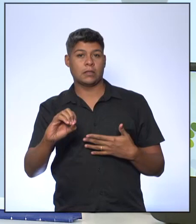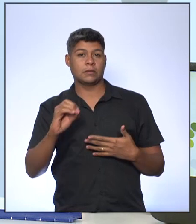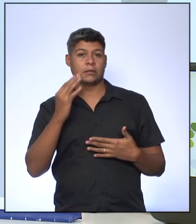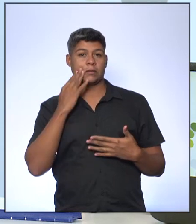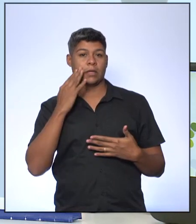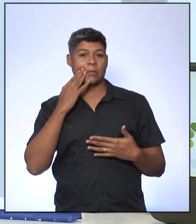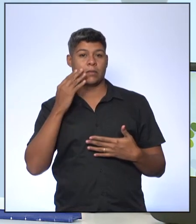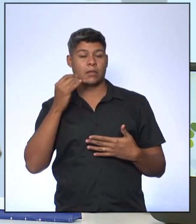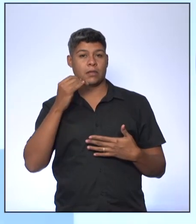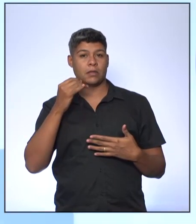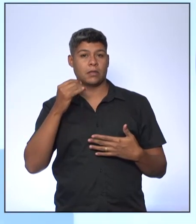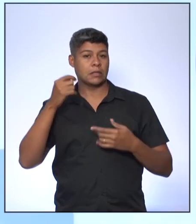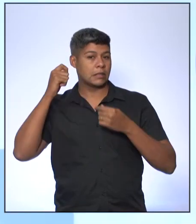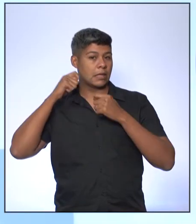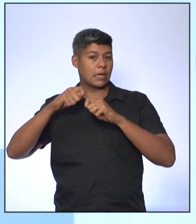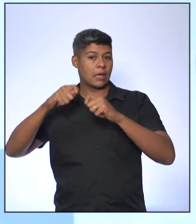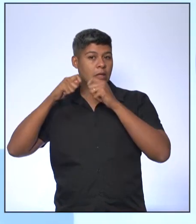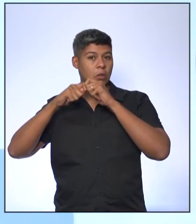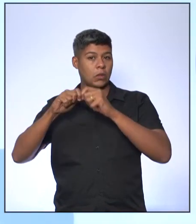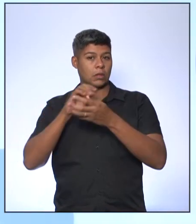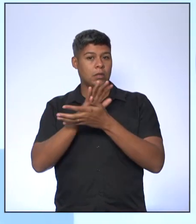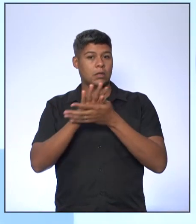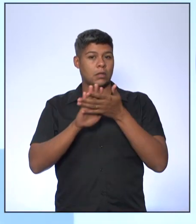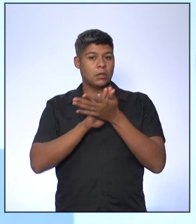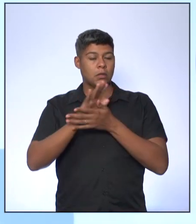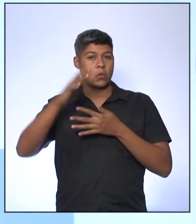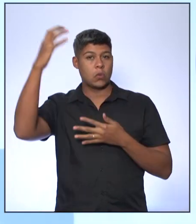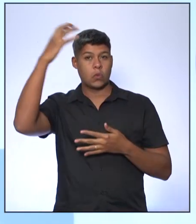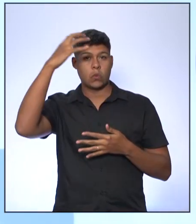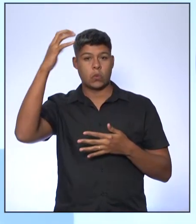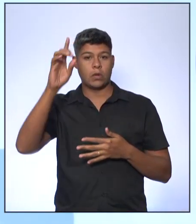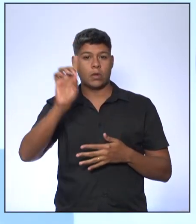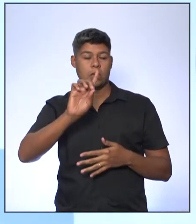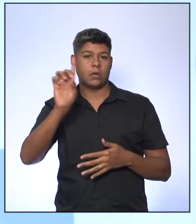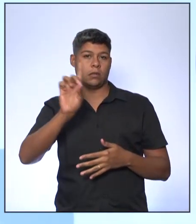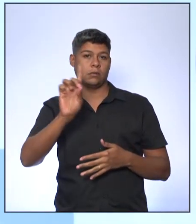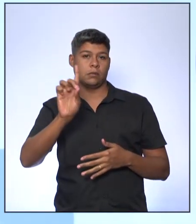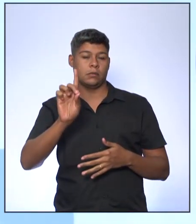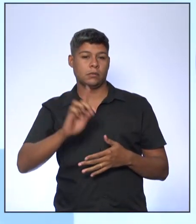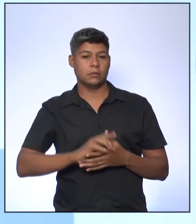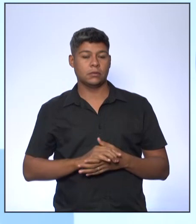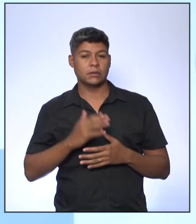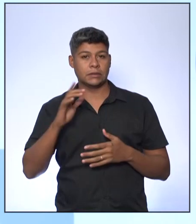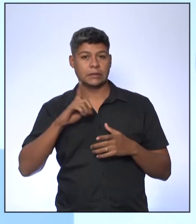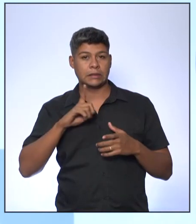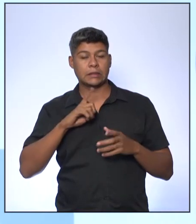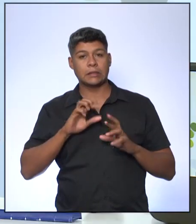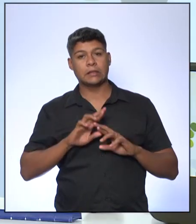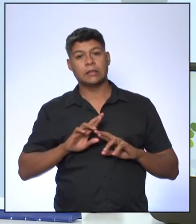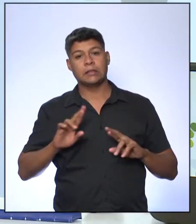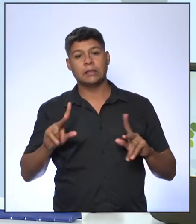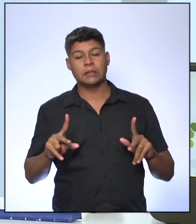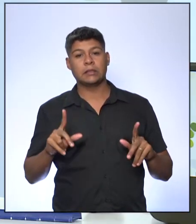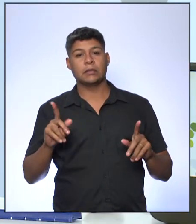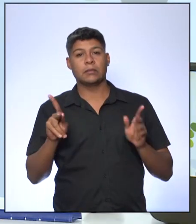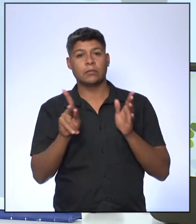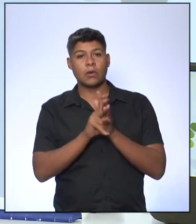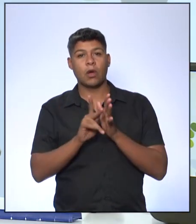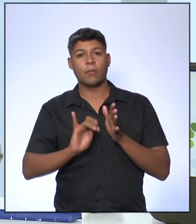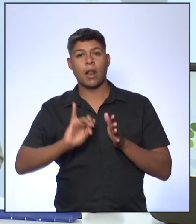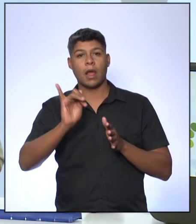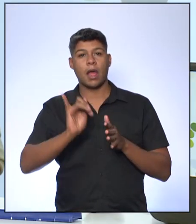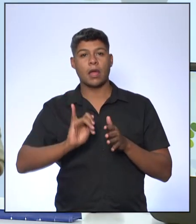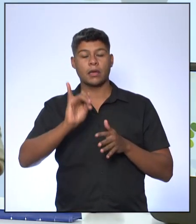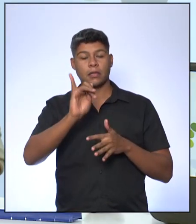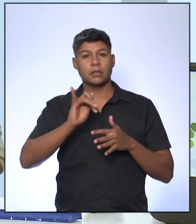o secador e o chuveiro. Tá vendo aí? Ui, falou ali que já tem uma diferença ali da tensão elétrica do secador e